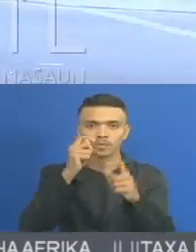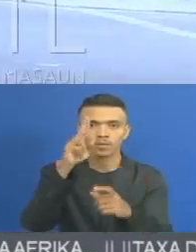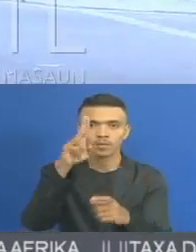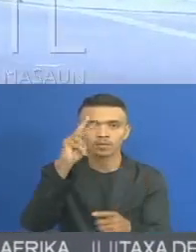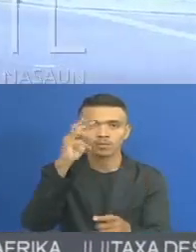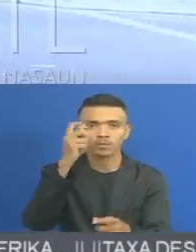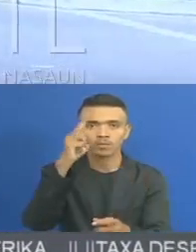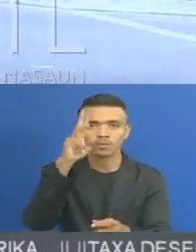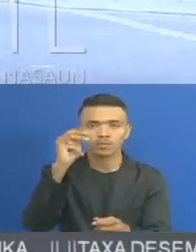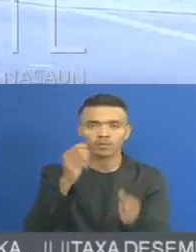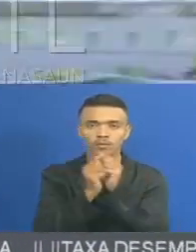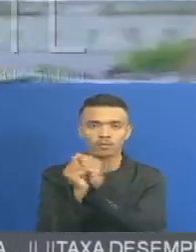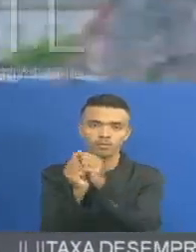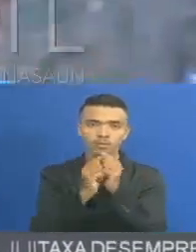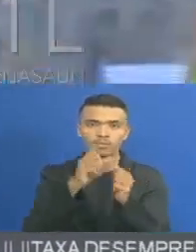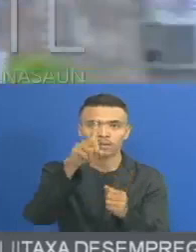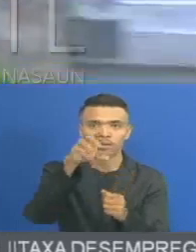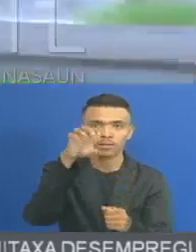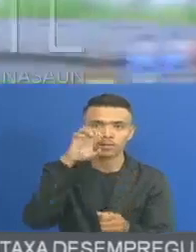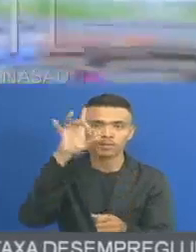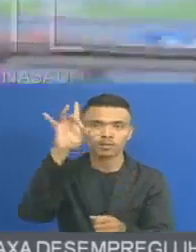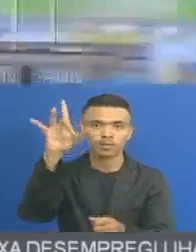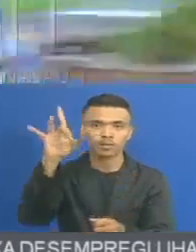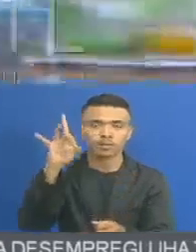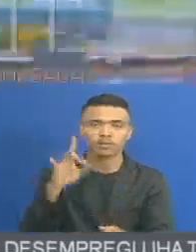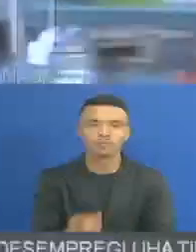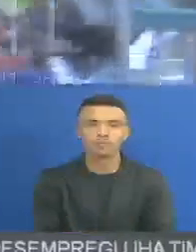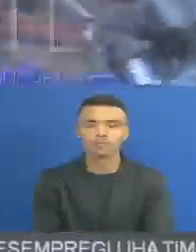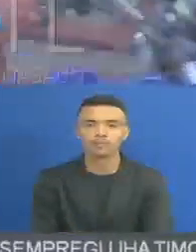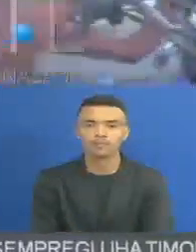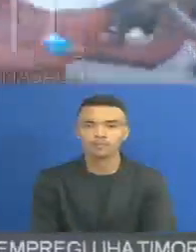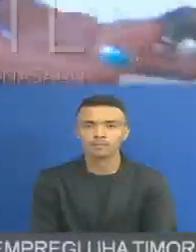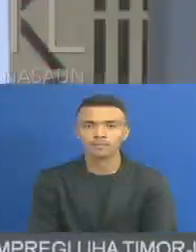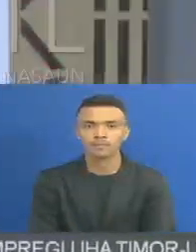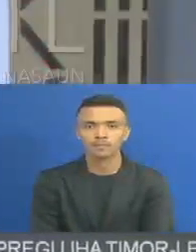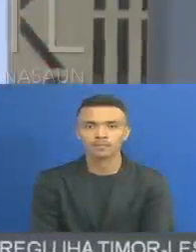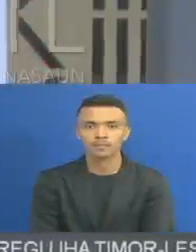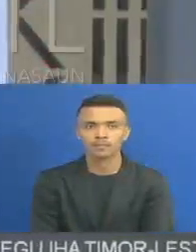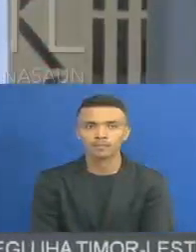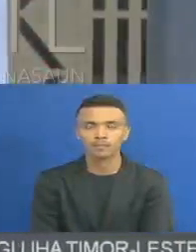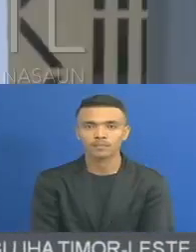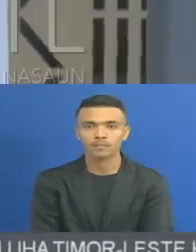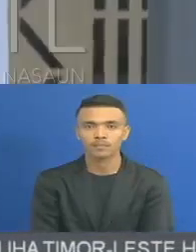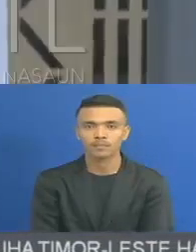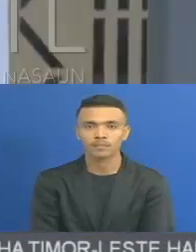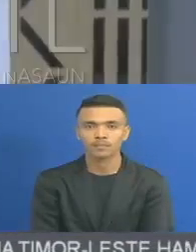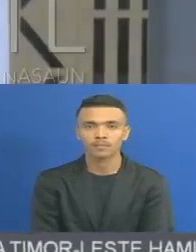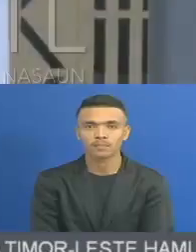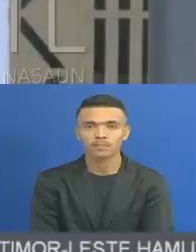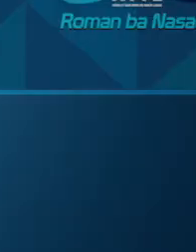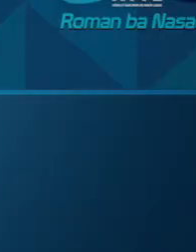Hamutuk Atusida Walu, Husio Ecusi Manuel Alves no Frega Soares Isidro Nono ba